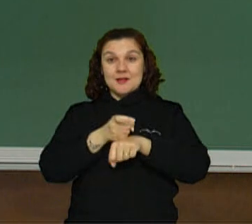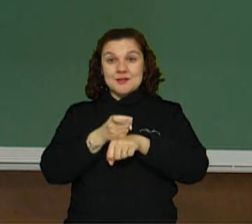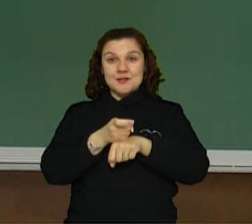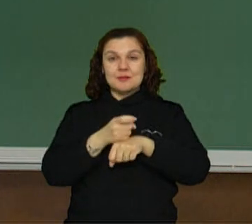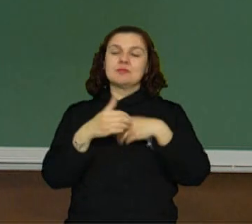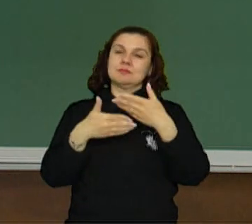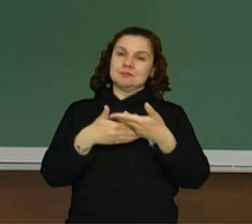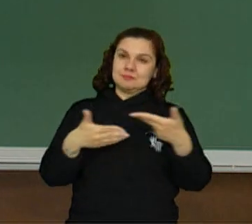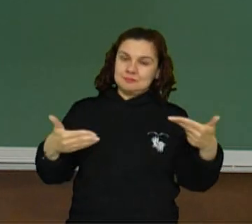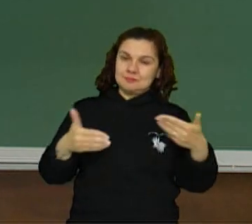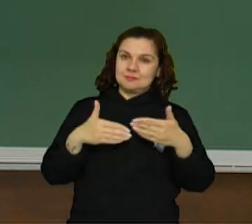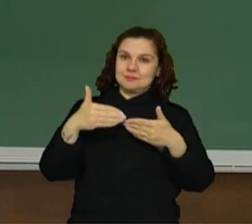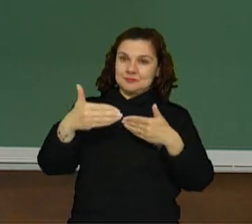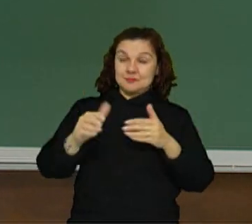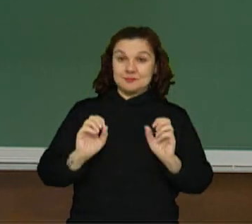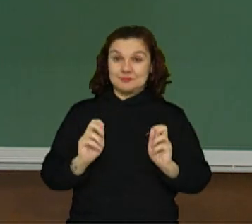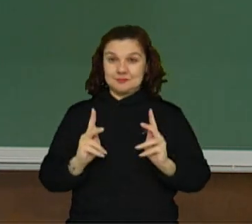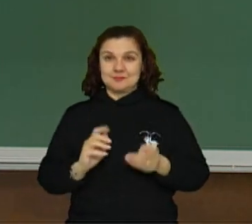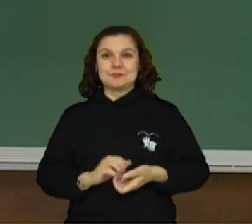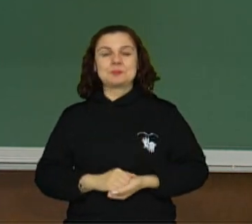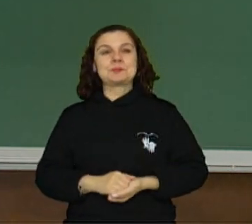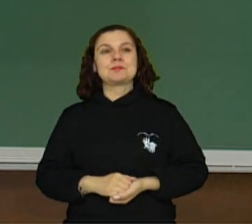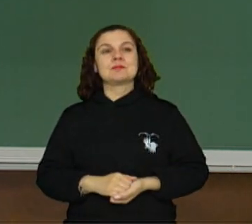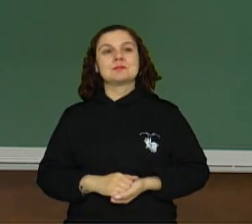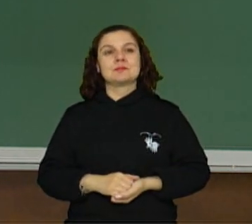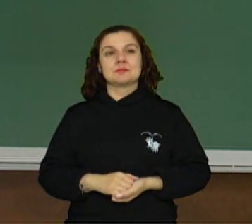adjetivos e assim sucessivamente, ok?